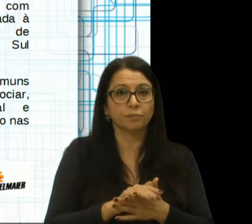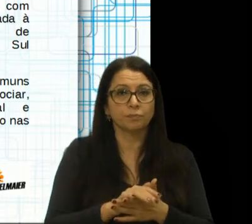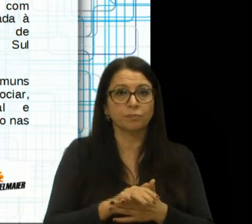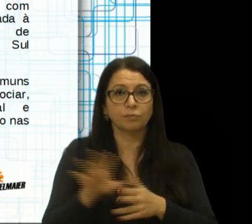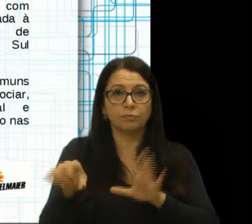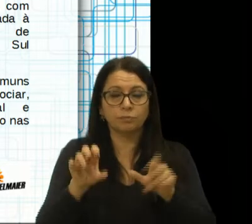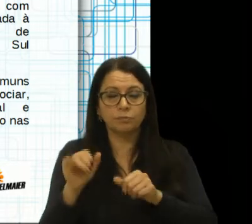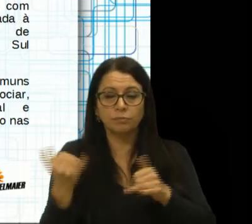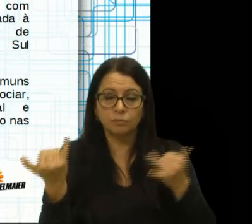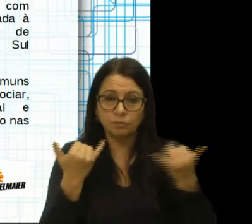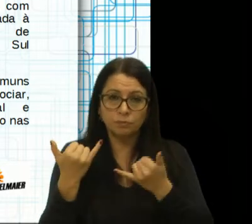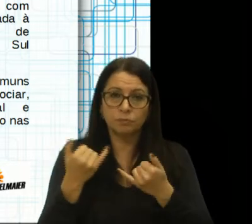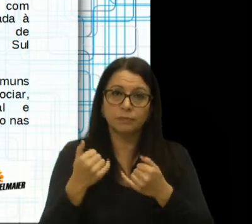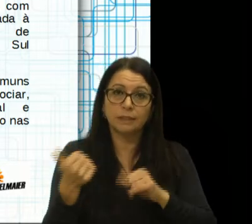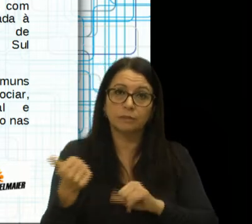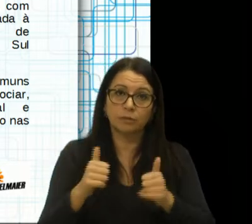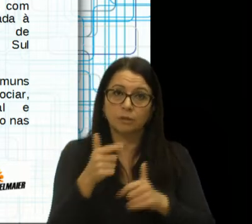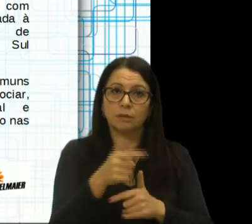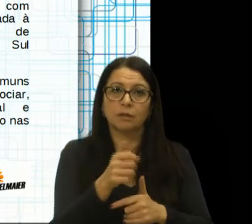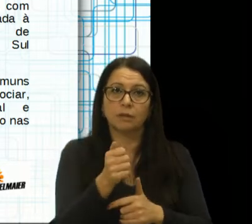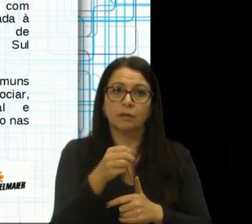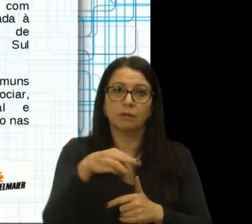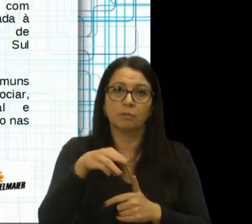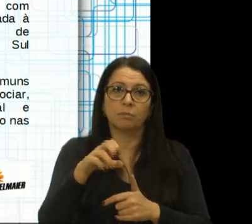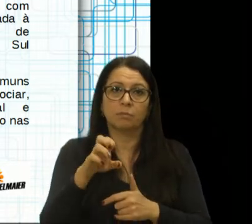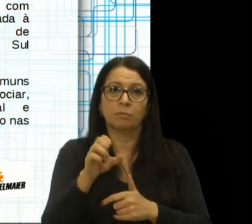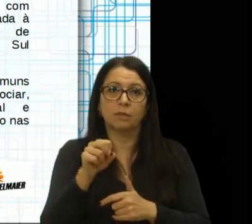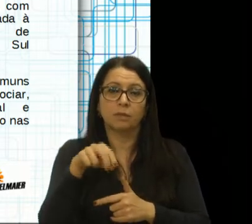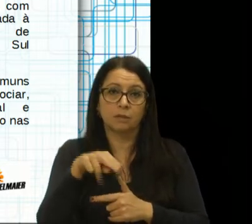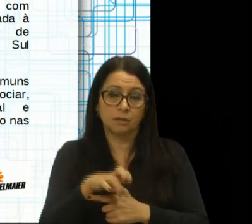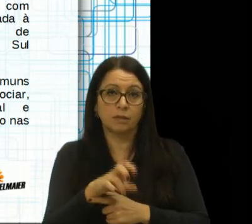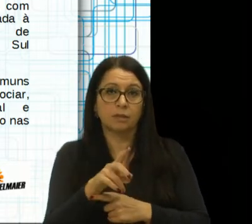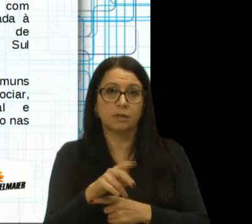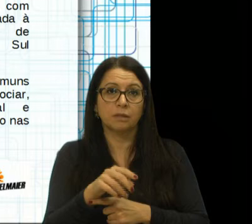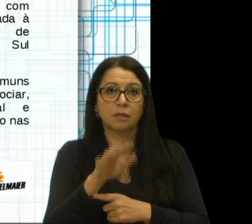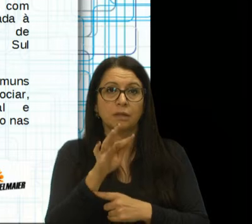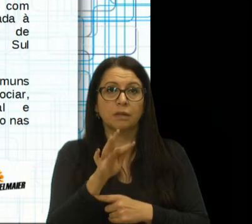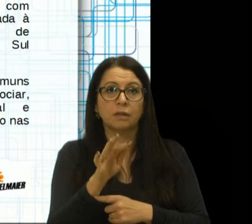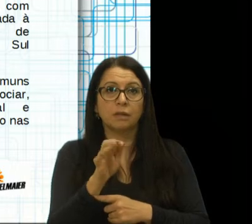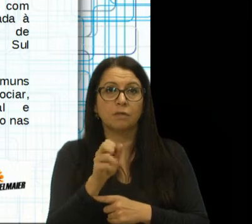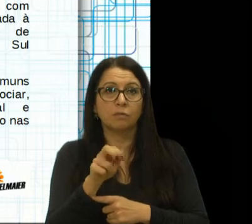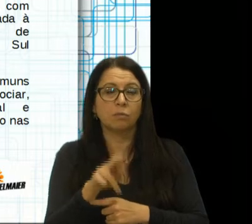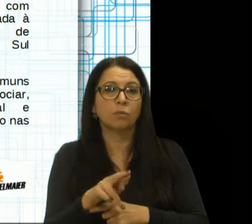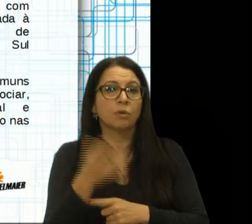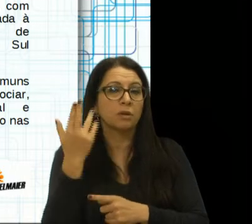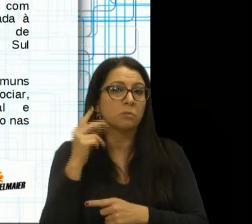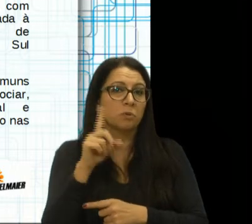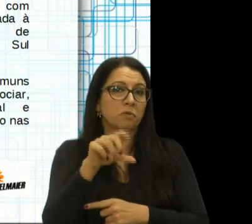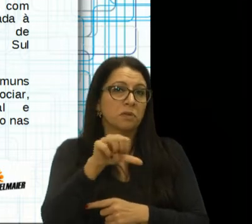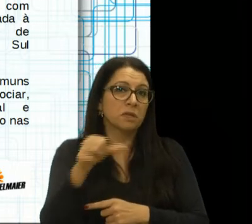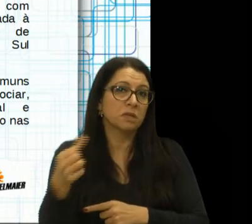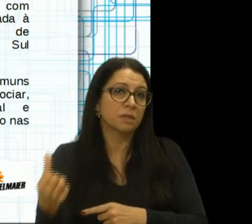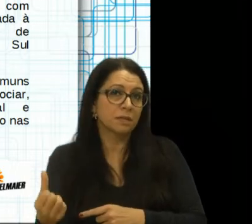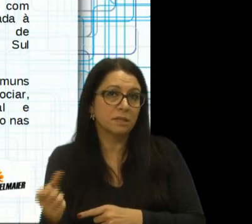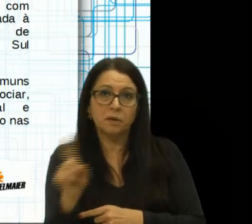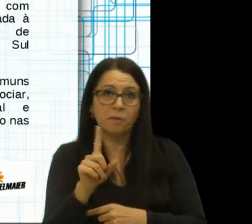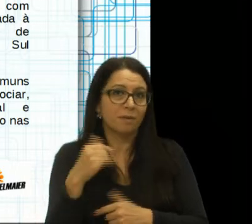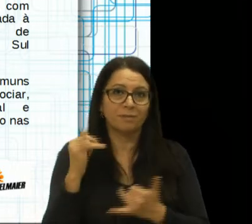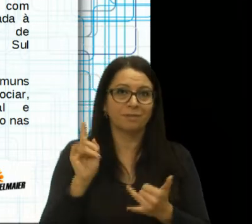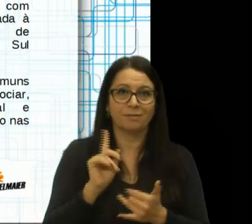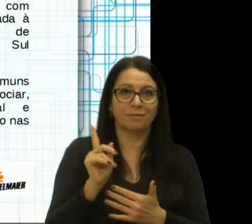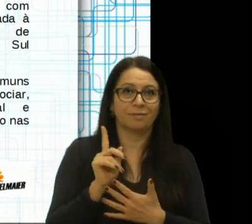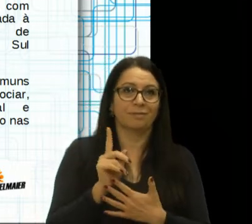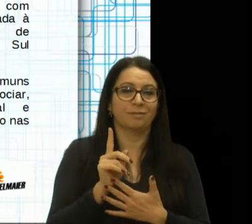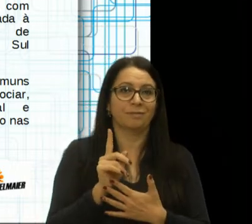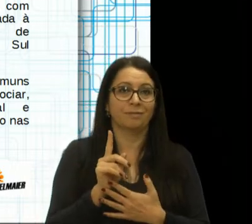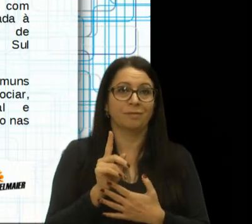informação, vem qualificando. Está aí a AMESNE, ó. A FAMURS é de 1966, então, gente, não é brincadeira.